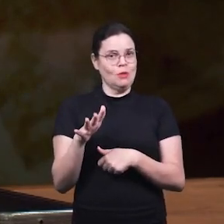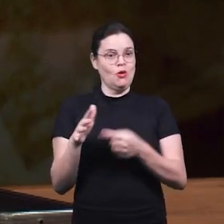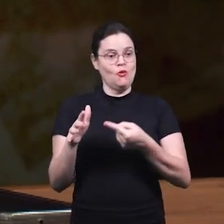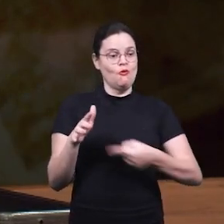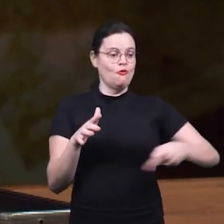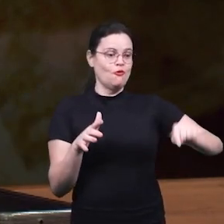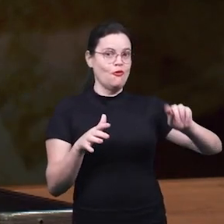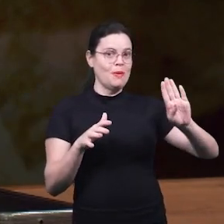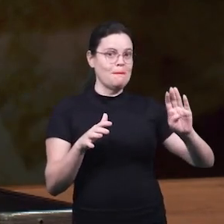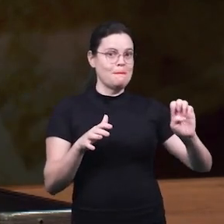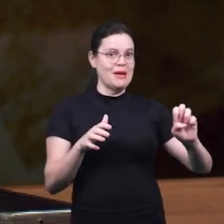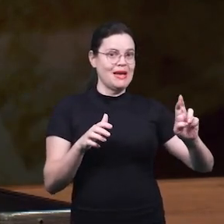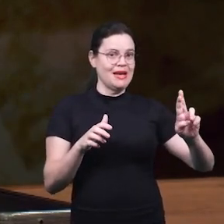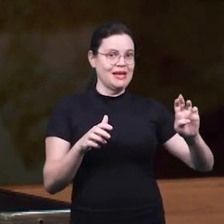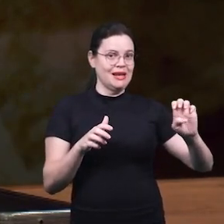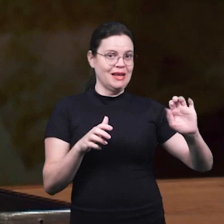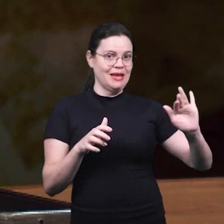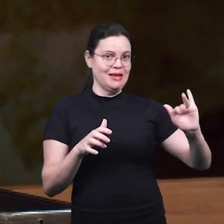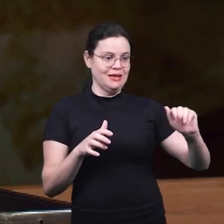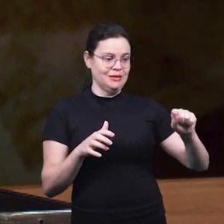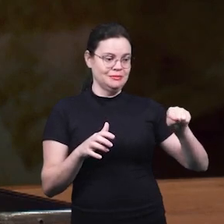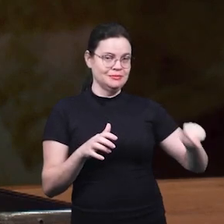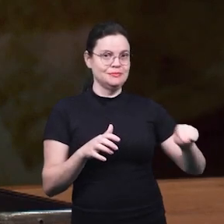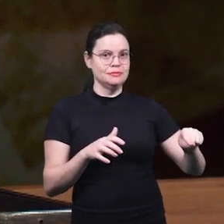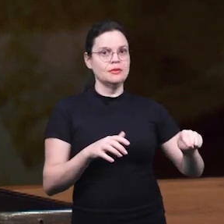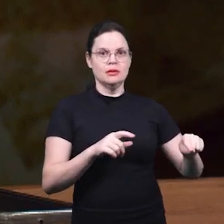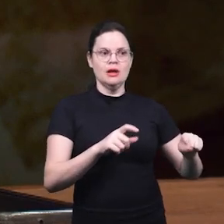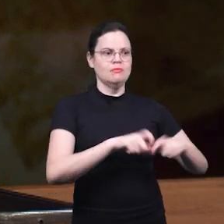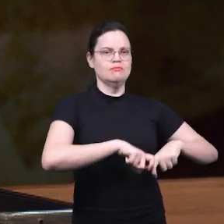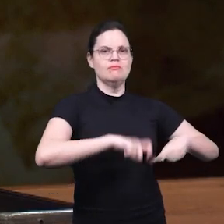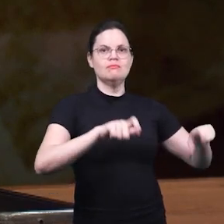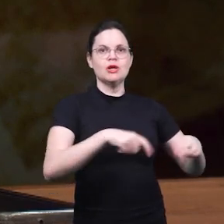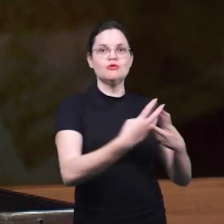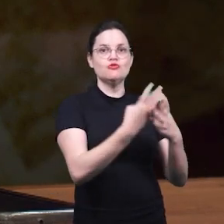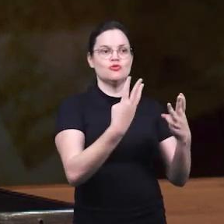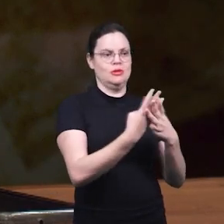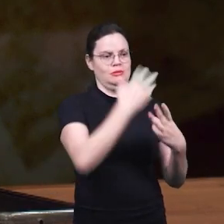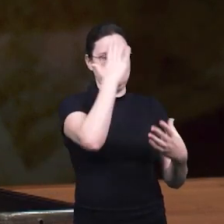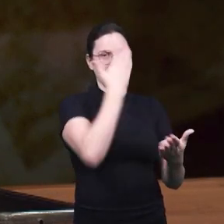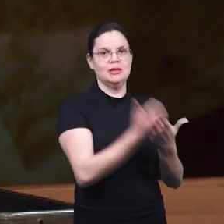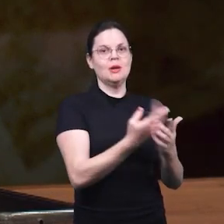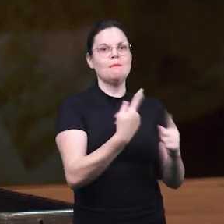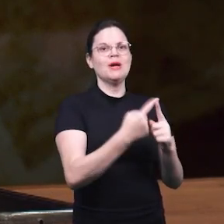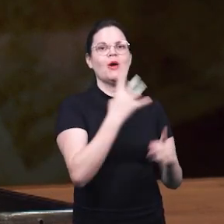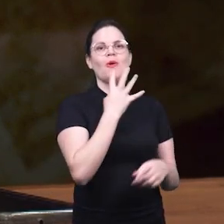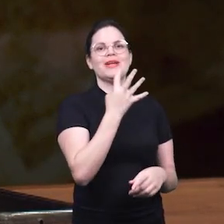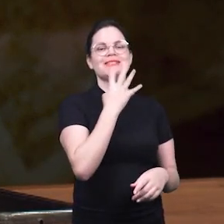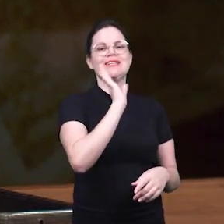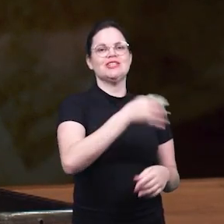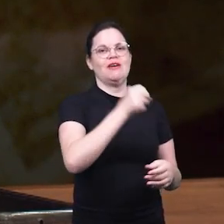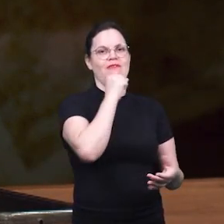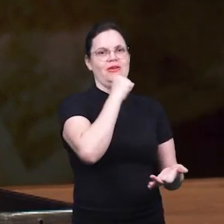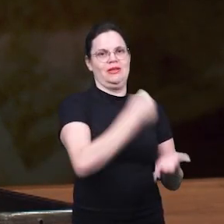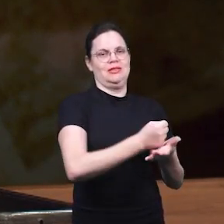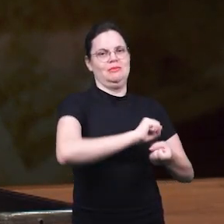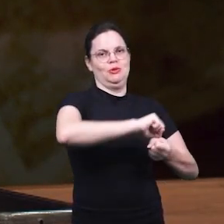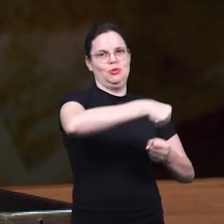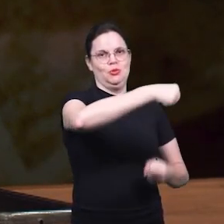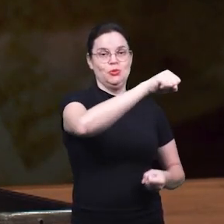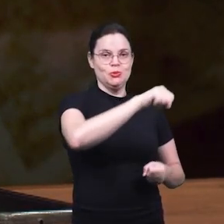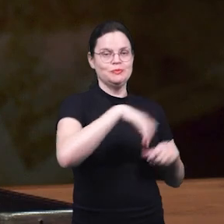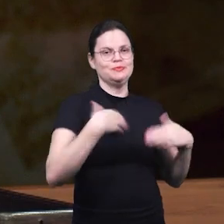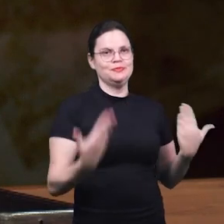foi em Bereia e muitos judeus creram porque examinavam nas Escrituras. Então ele se refere, a